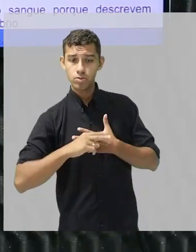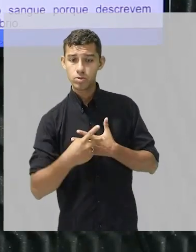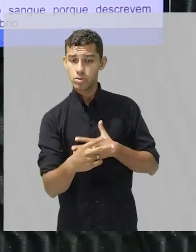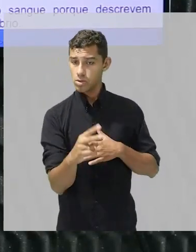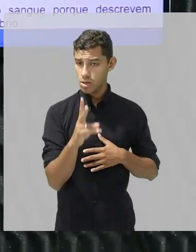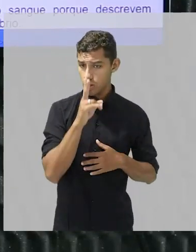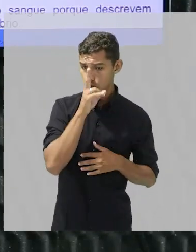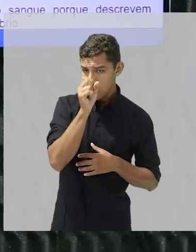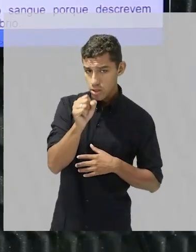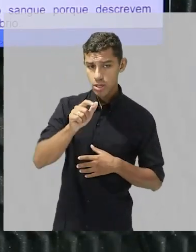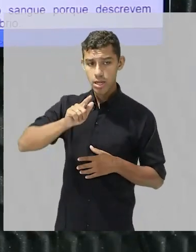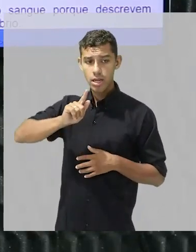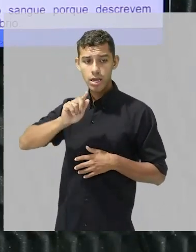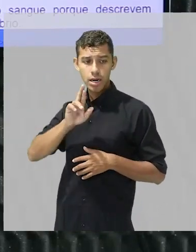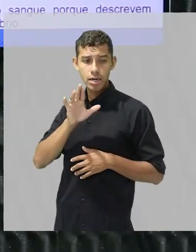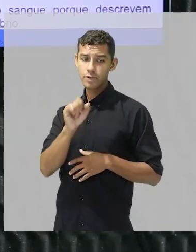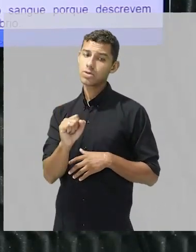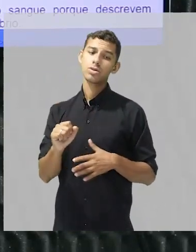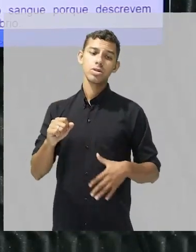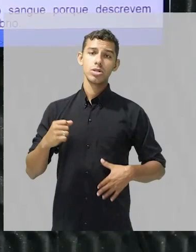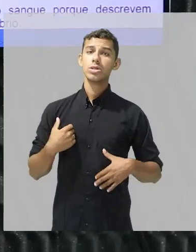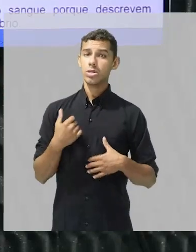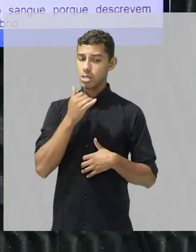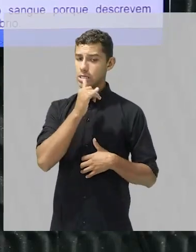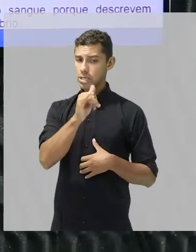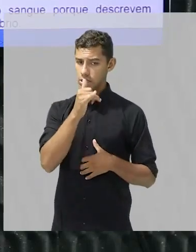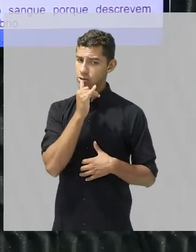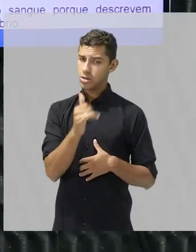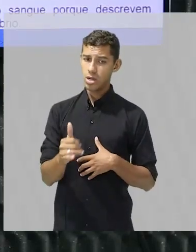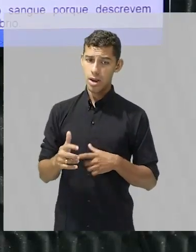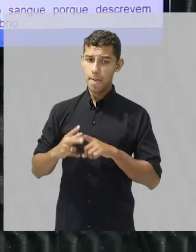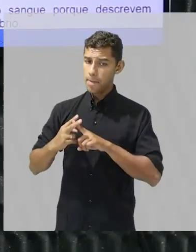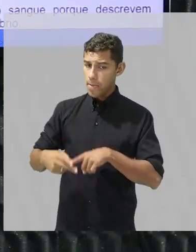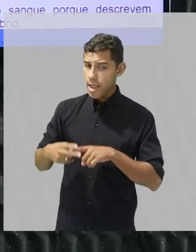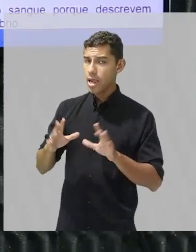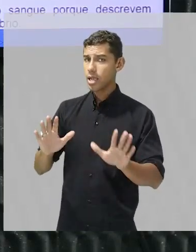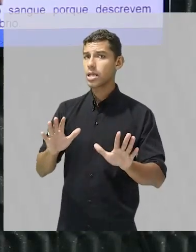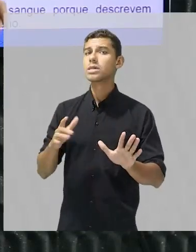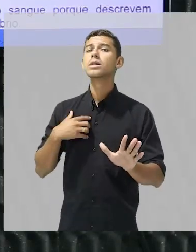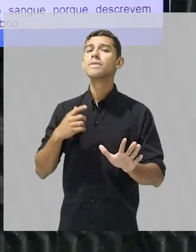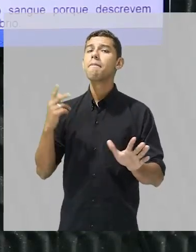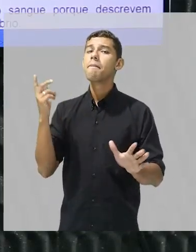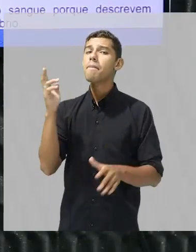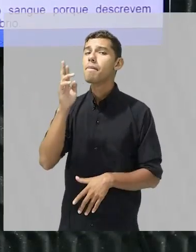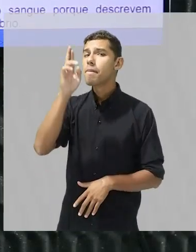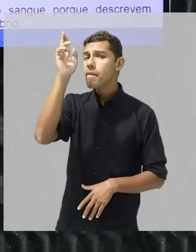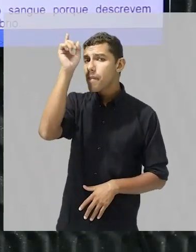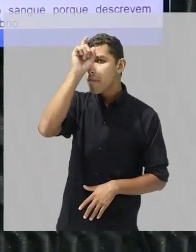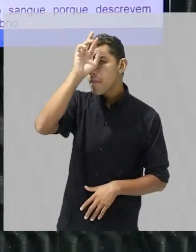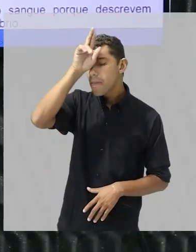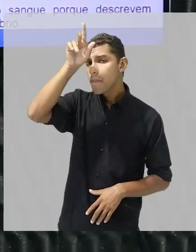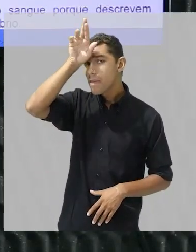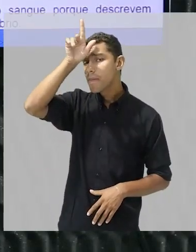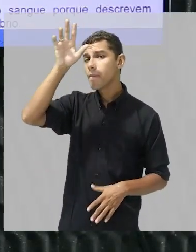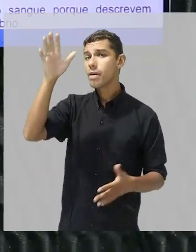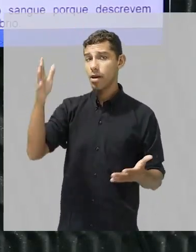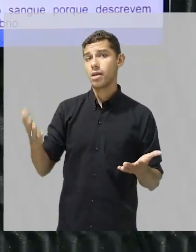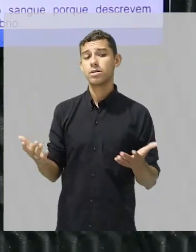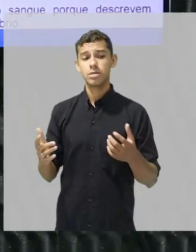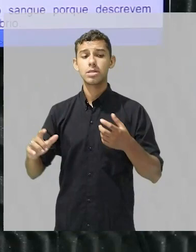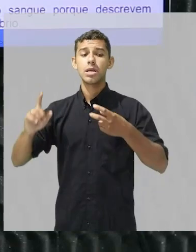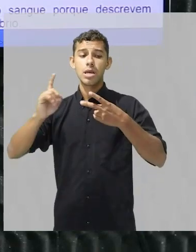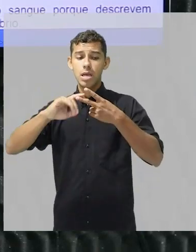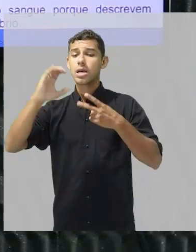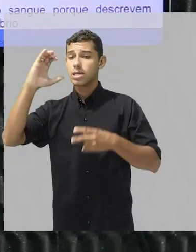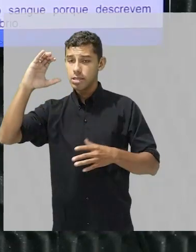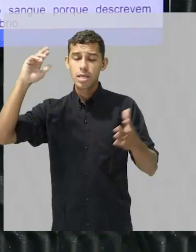gravidade e nem da energia mecânica. Com certeza sofre sim. A gravidade, ela vai